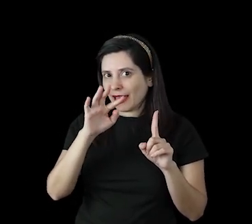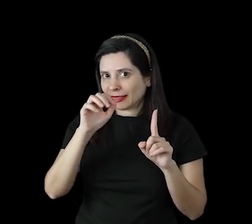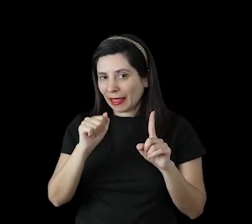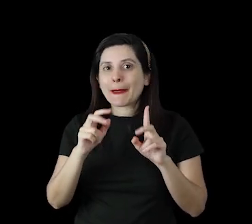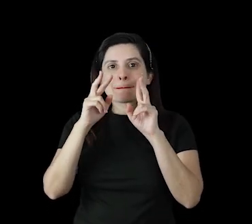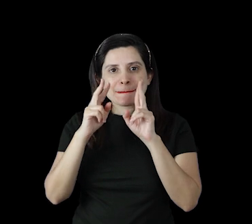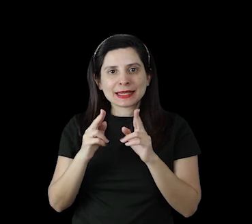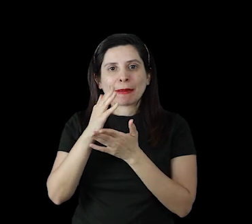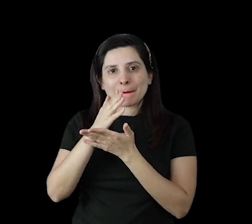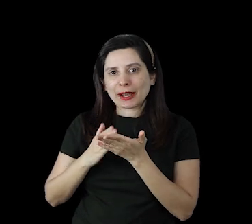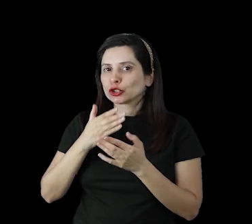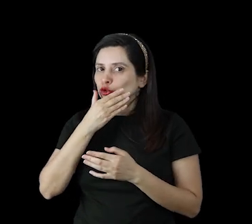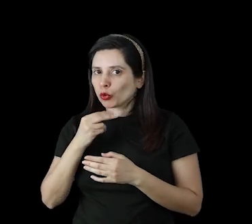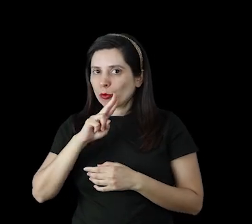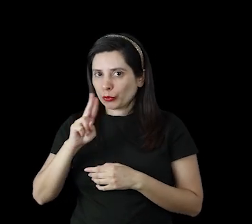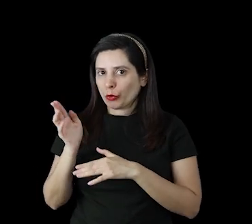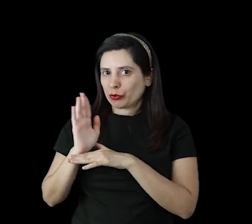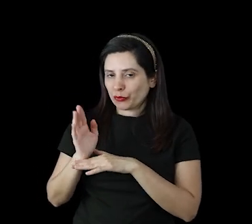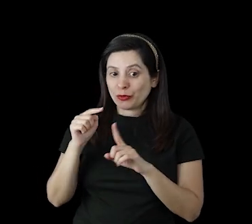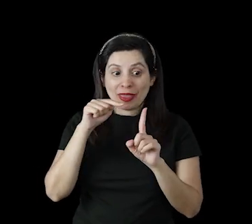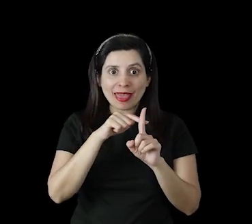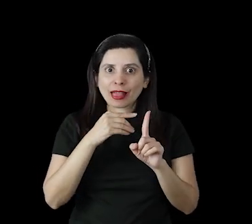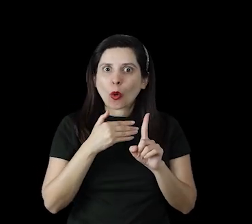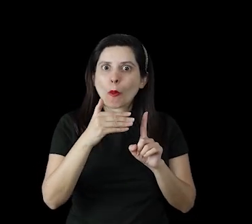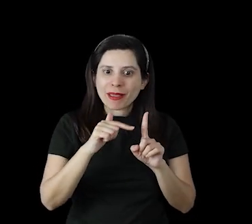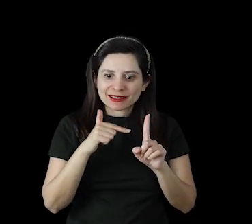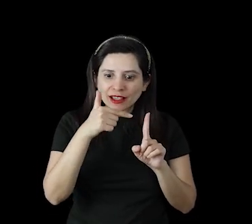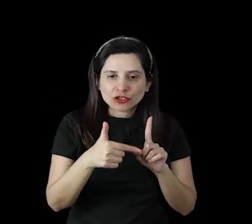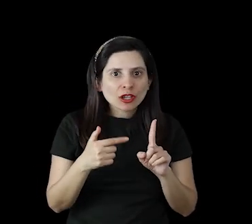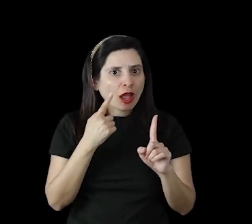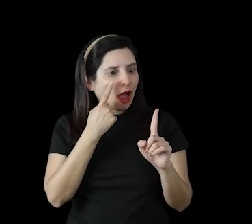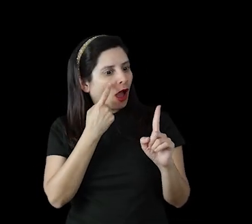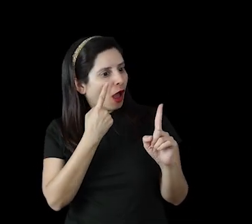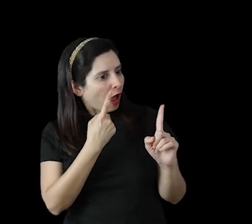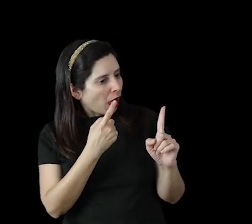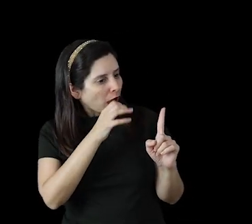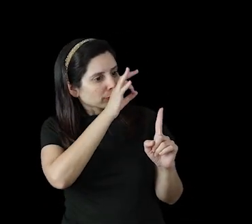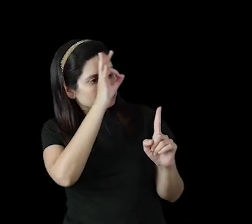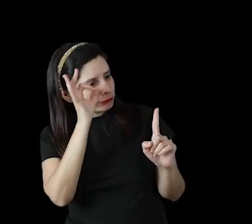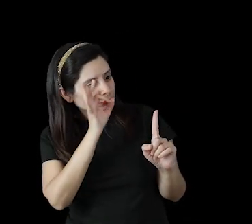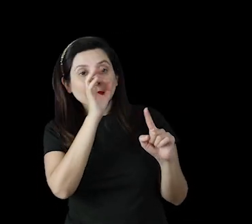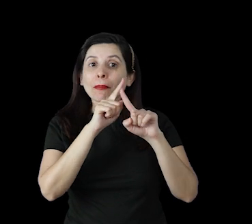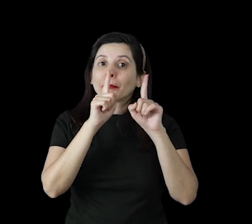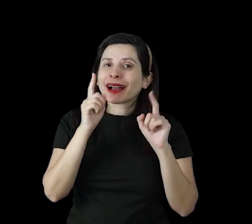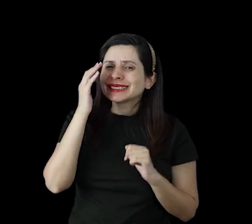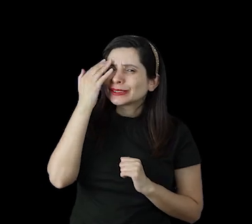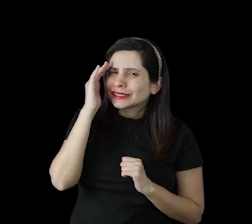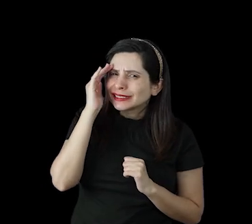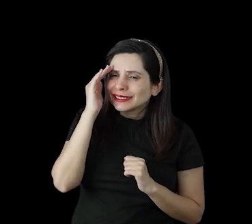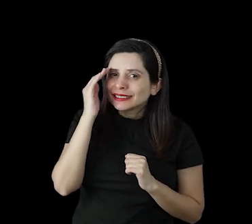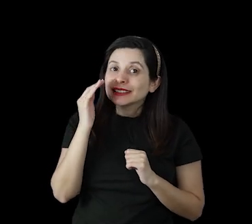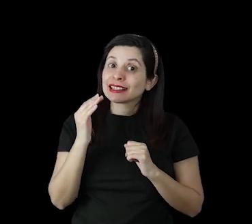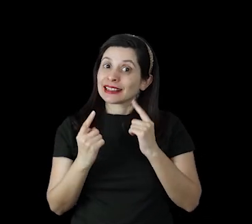mais interessante, né, porque ela começa a agir e a gente começa a acompanhar ela. Só que eu entendo que em